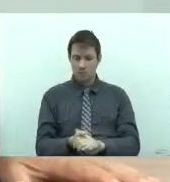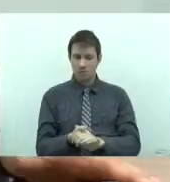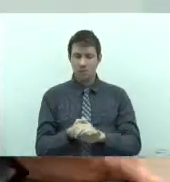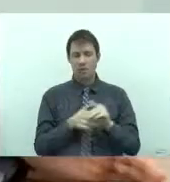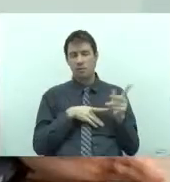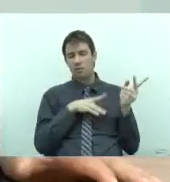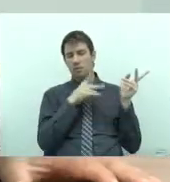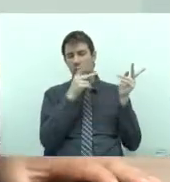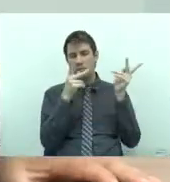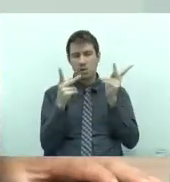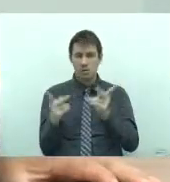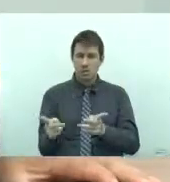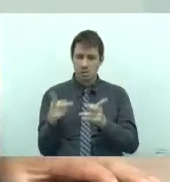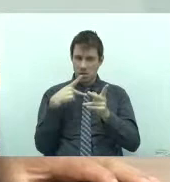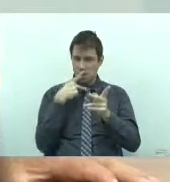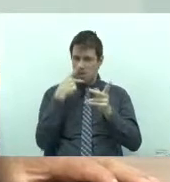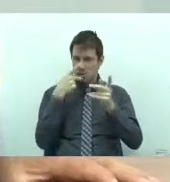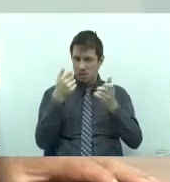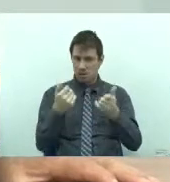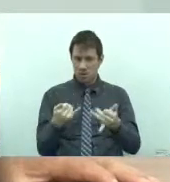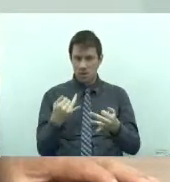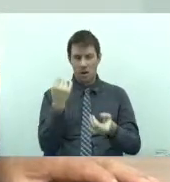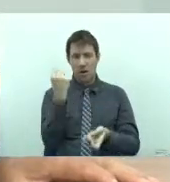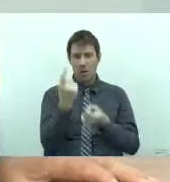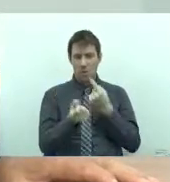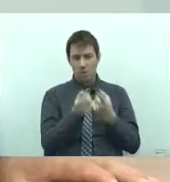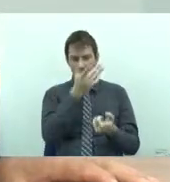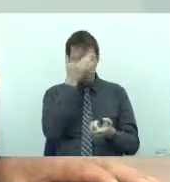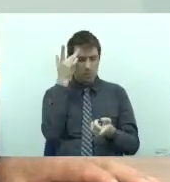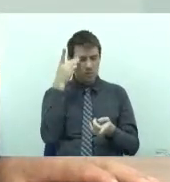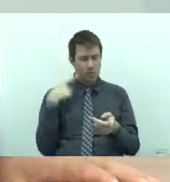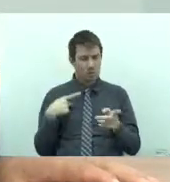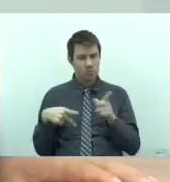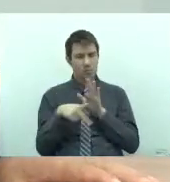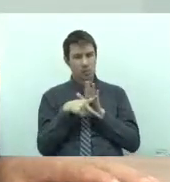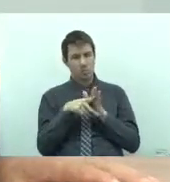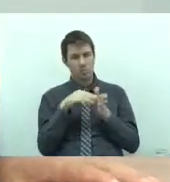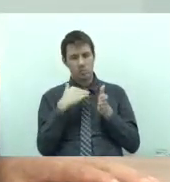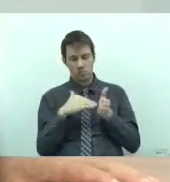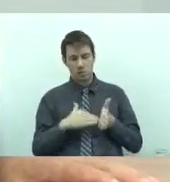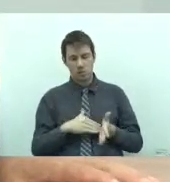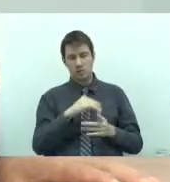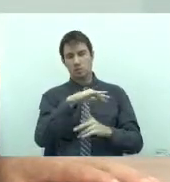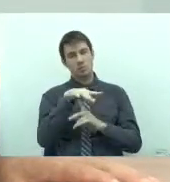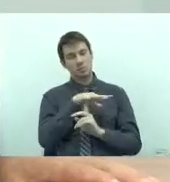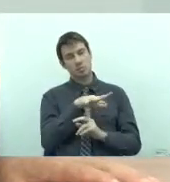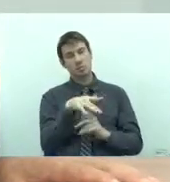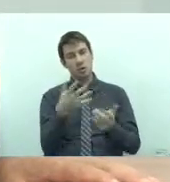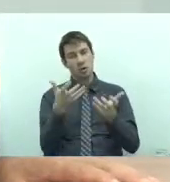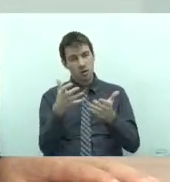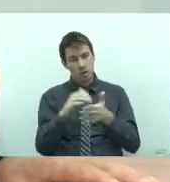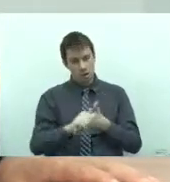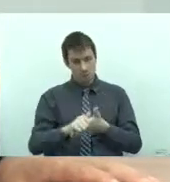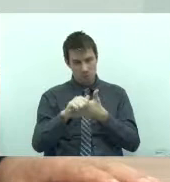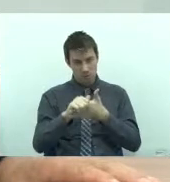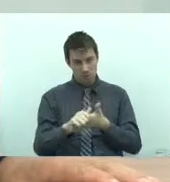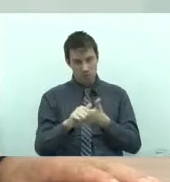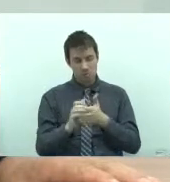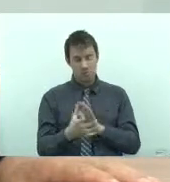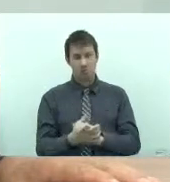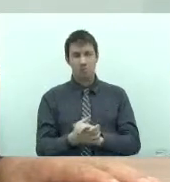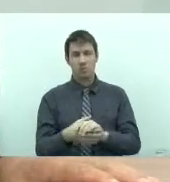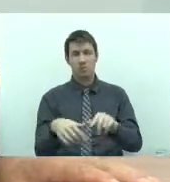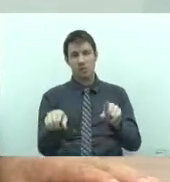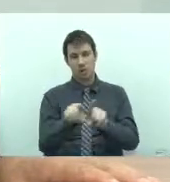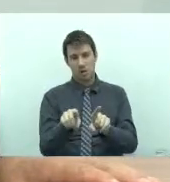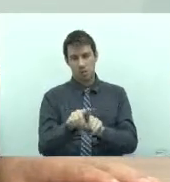visita de alguns membros da Secretaria do Meio Ambiente, eu queria aqui cumprimentar aqui o